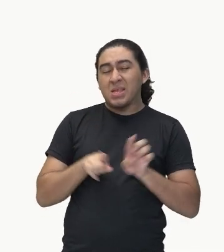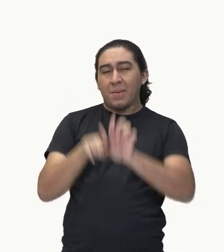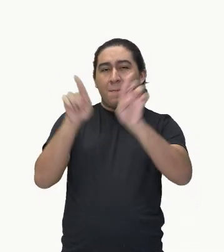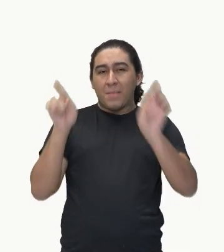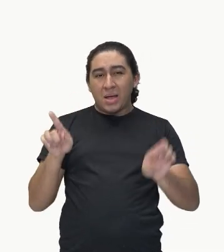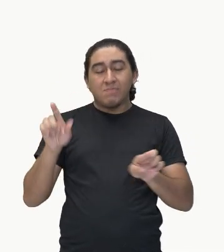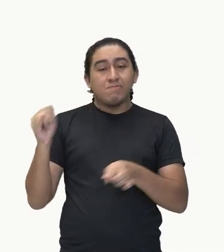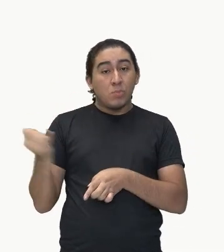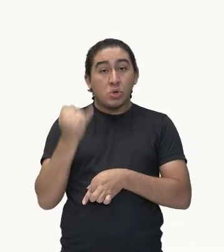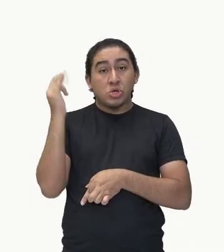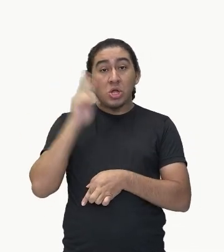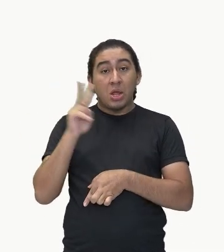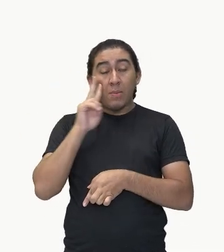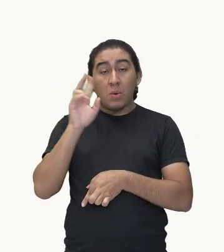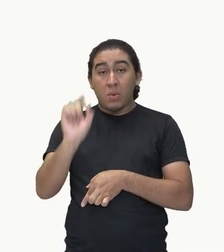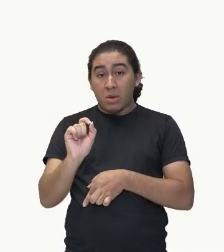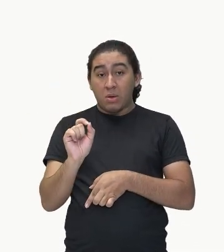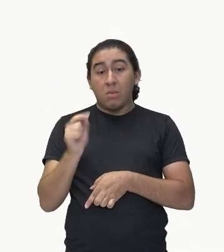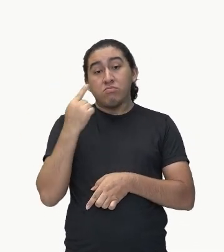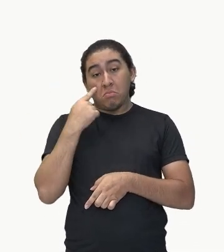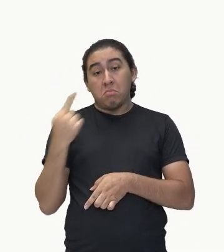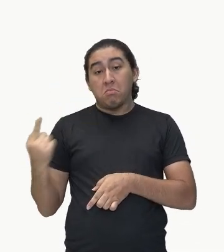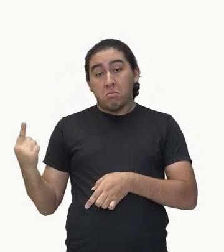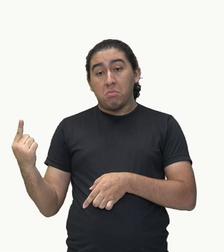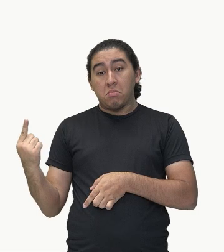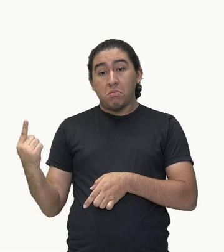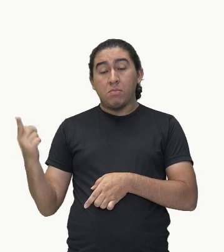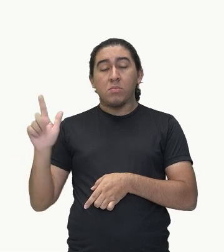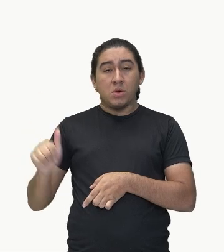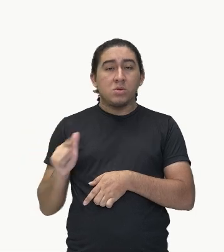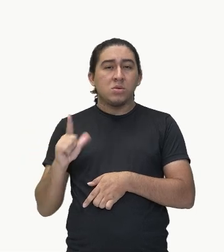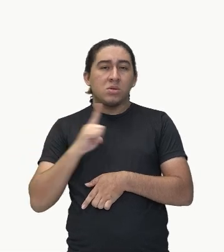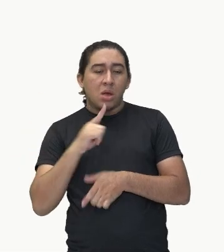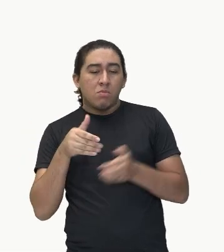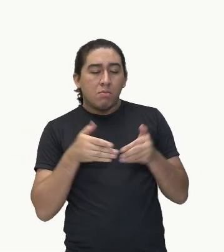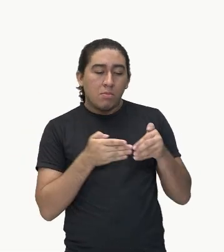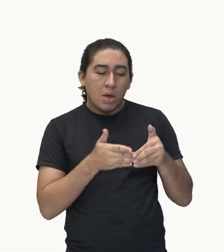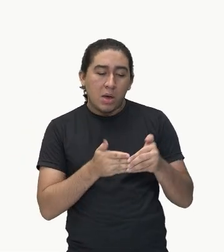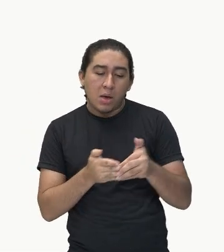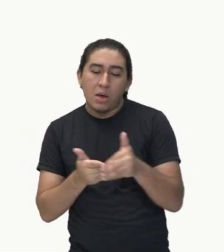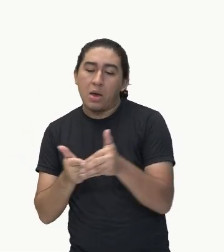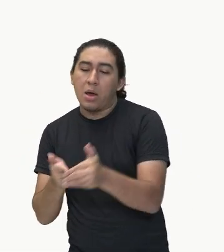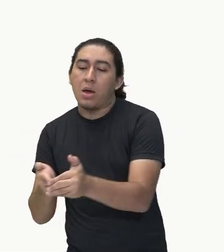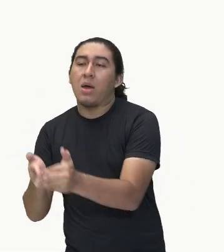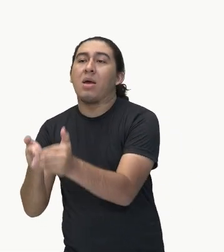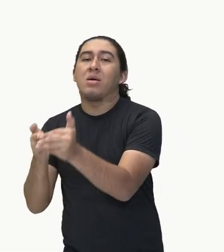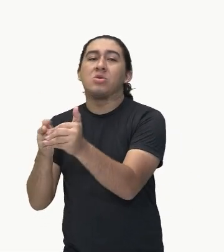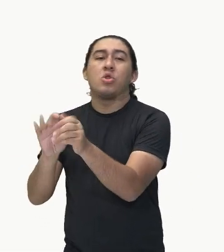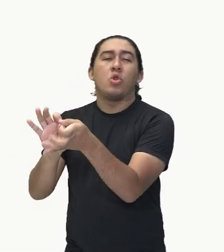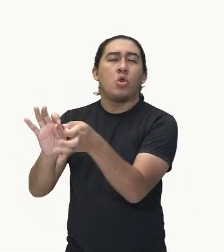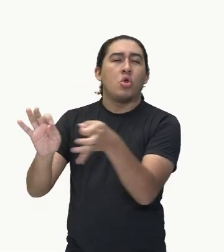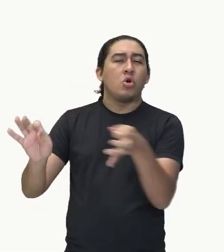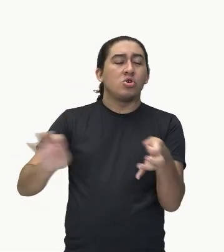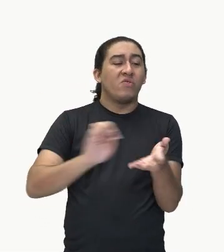é importante no que ele diz, né, que nesse processo de cruzar os mares, muitas pessoas ficaram pelo